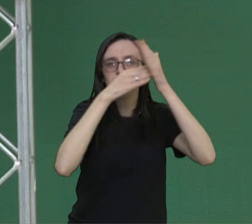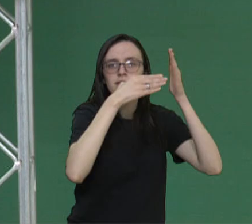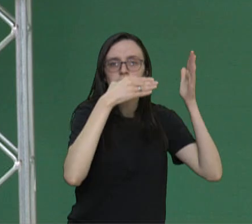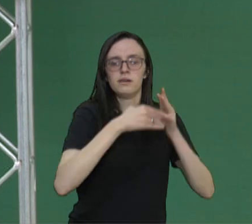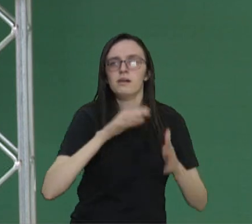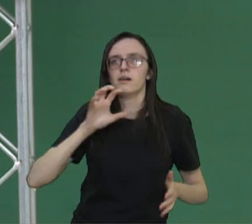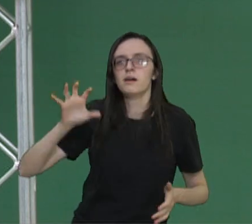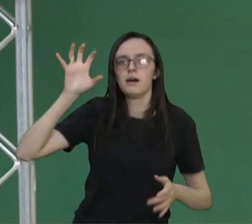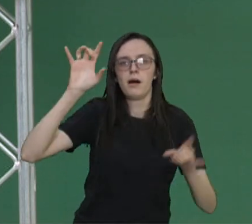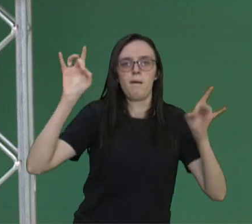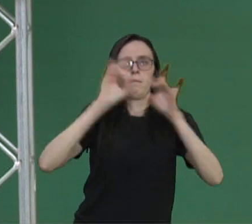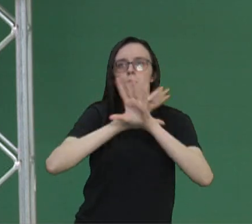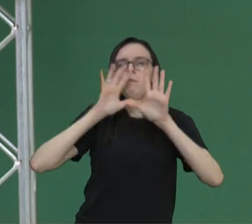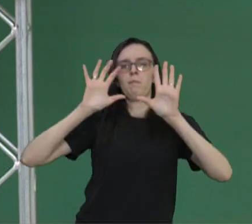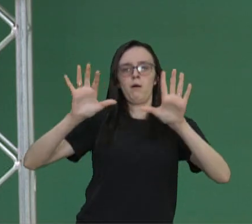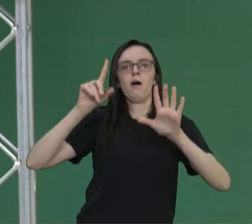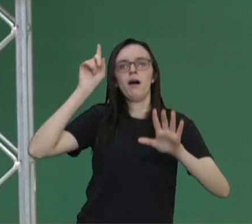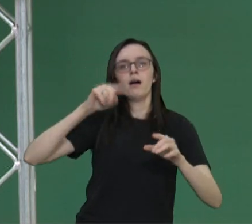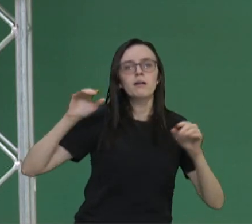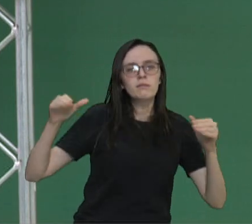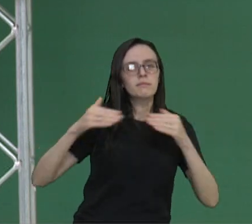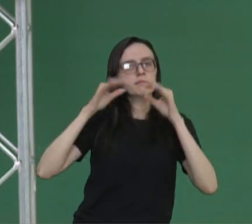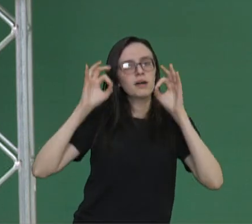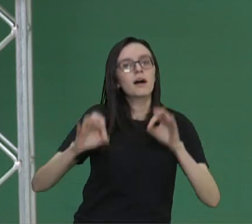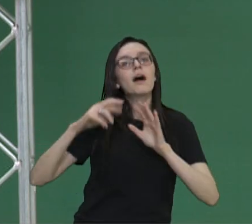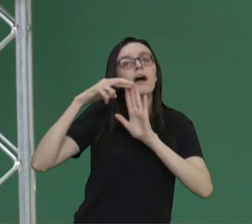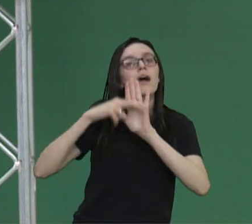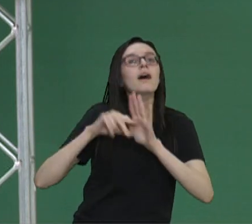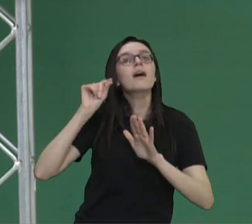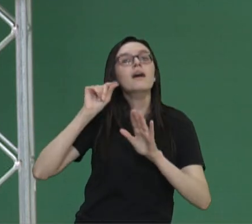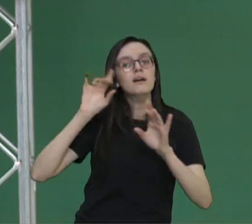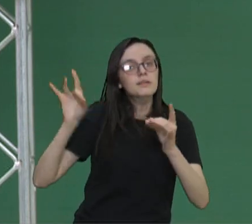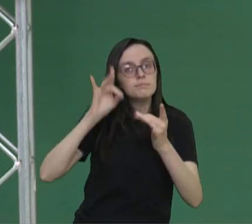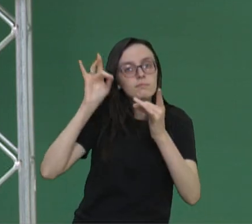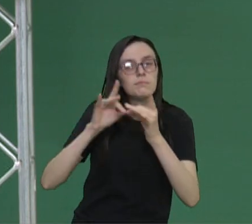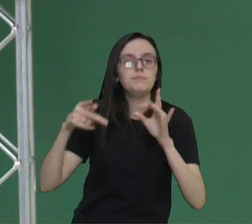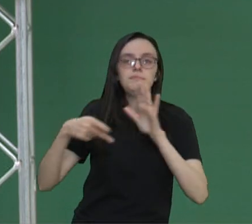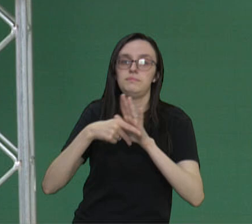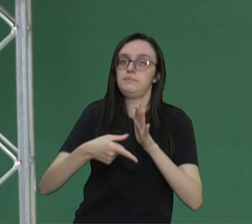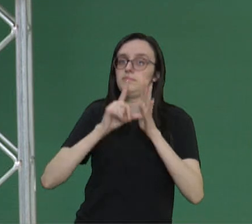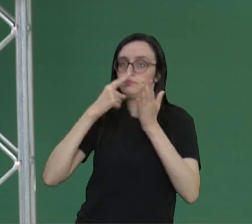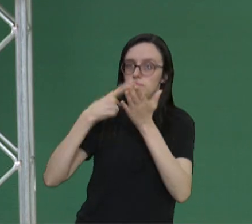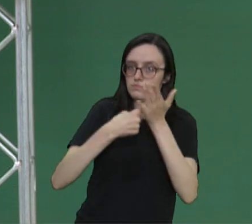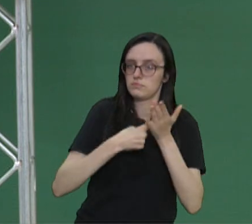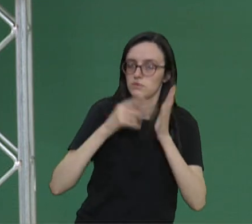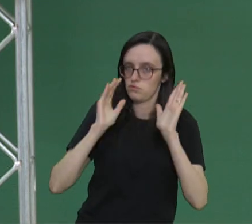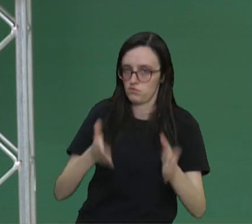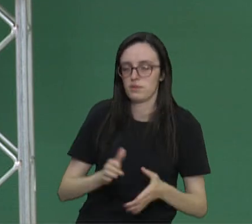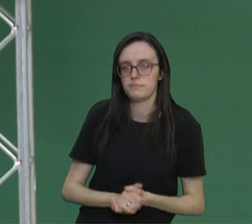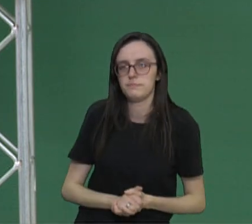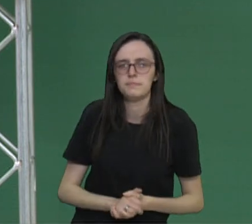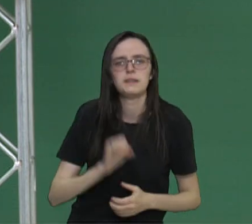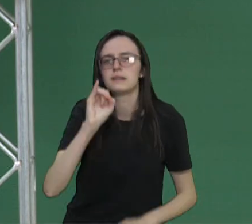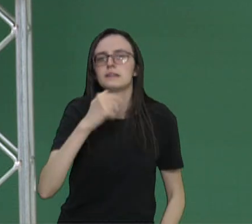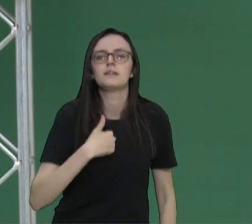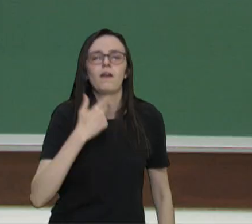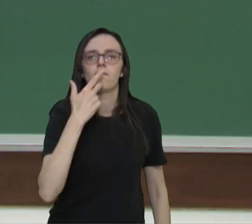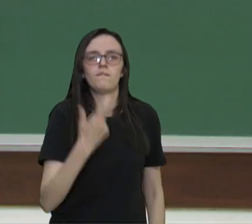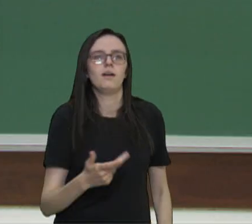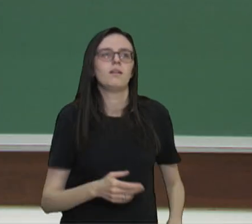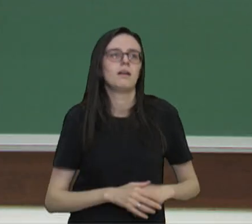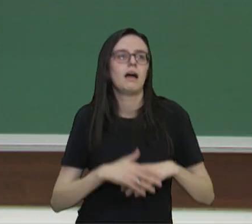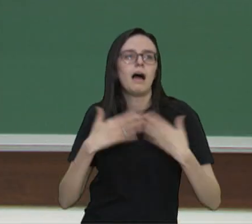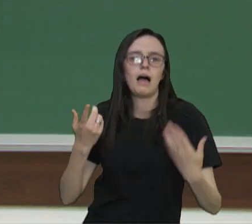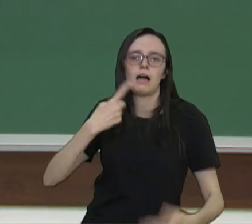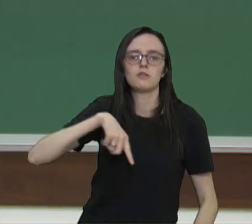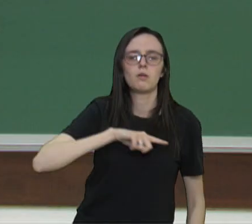áreas específicas de acordo com critérios específicos pré-estabelecidos. Quando eu falo que nós temos no